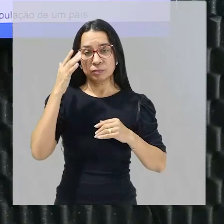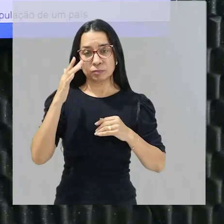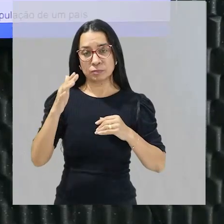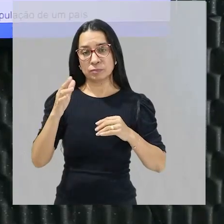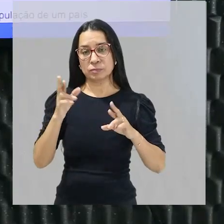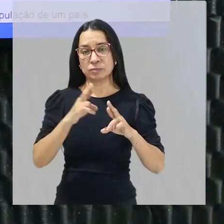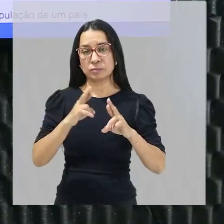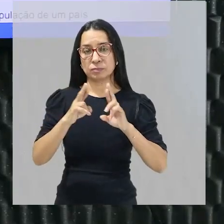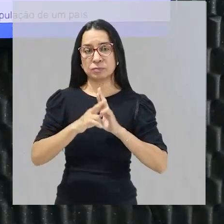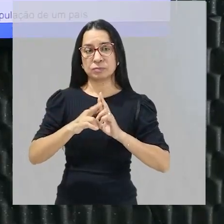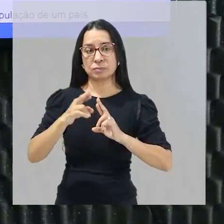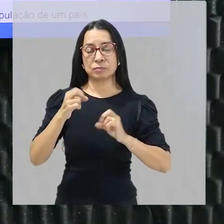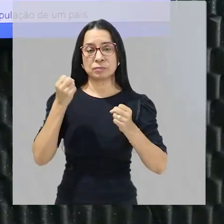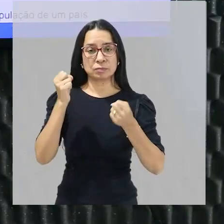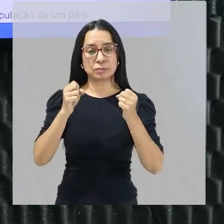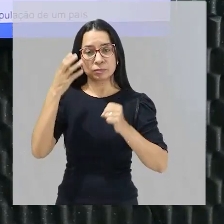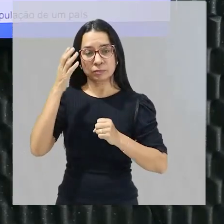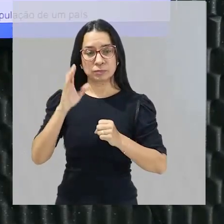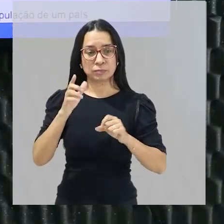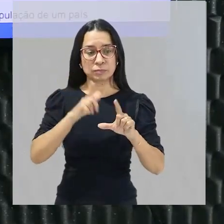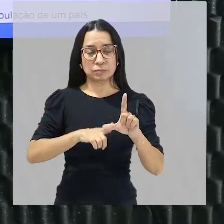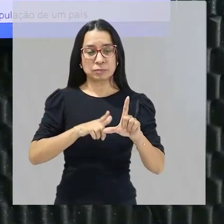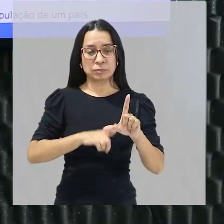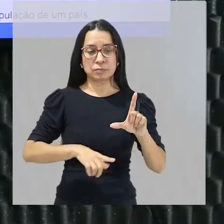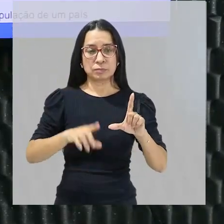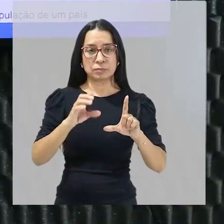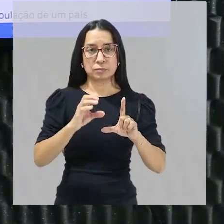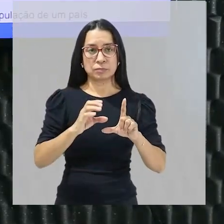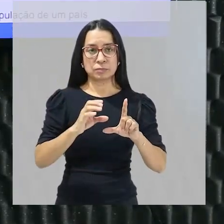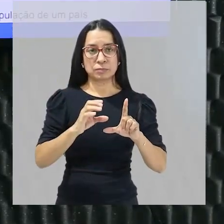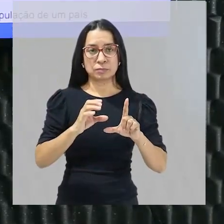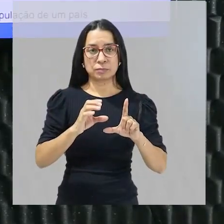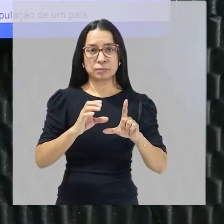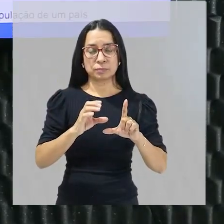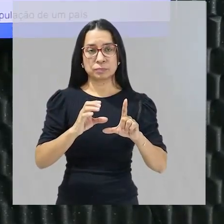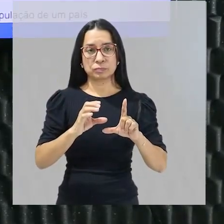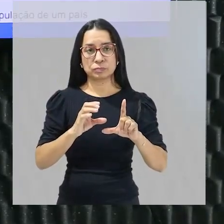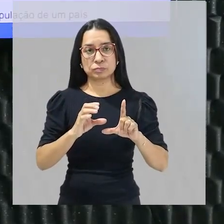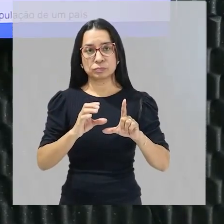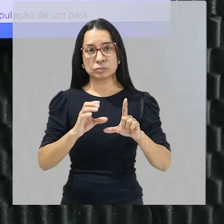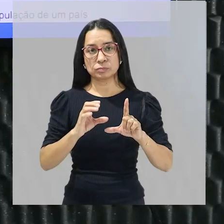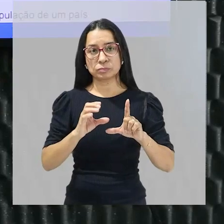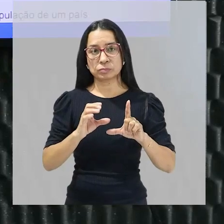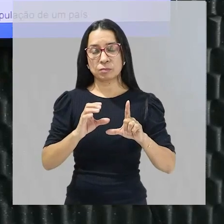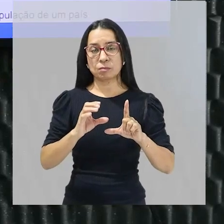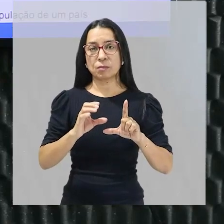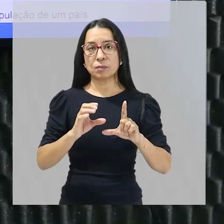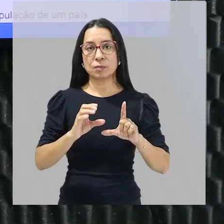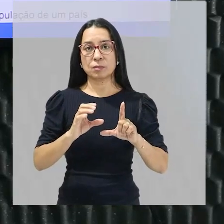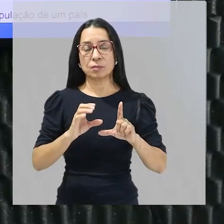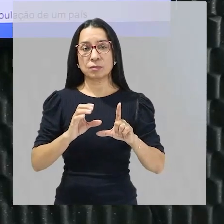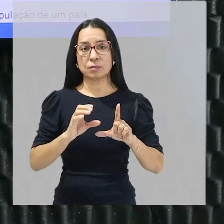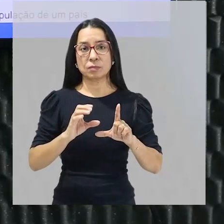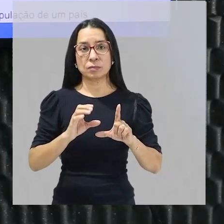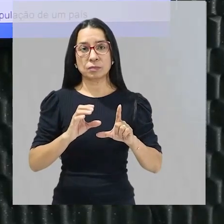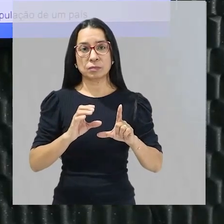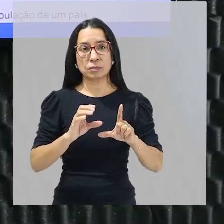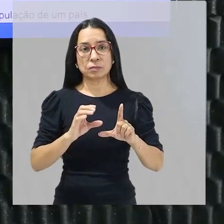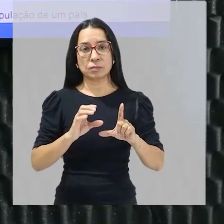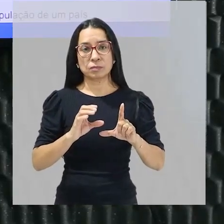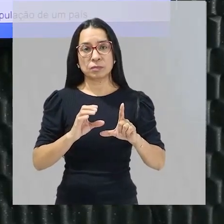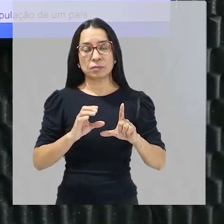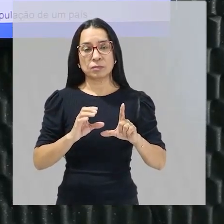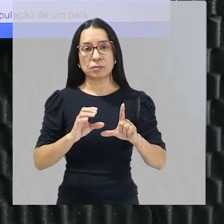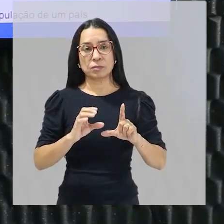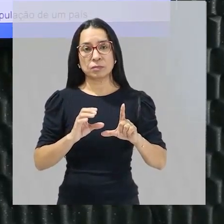a indústria cultural, é a letra C de casa. Transformar bens culturais em mercadoria voltada para o consumo de massa.